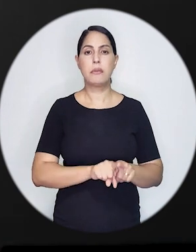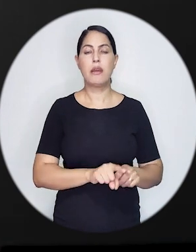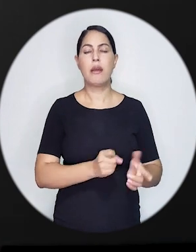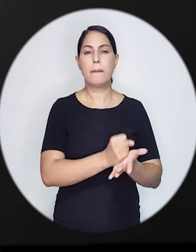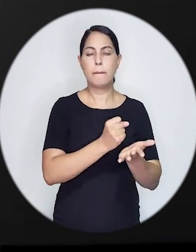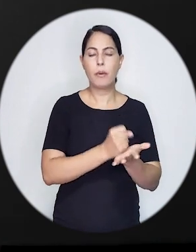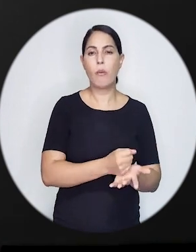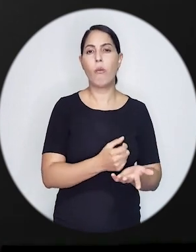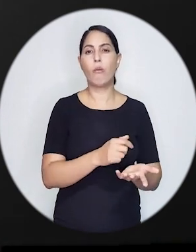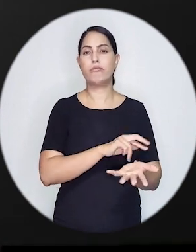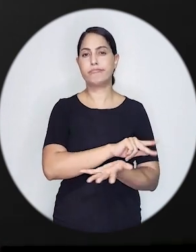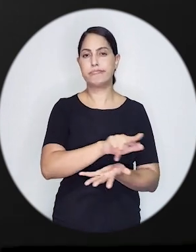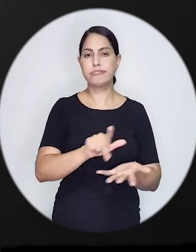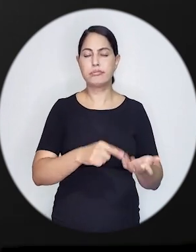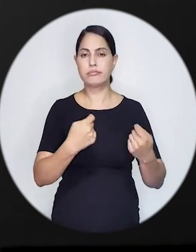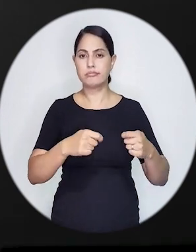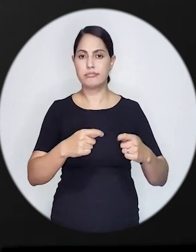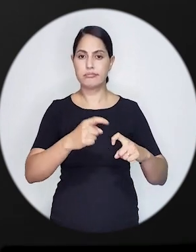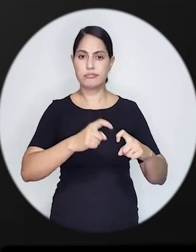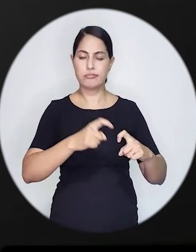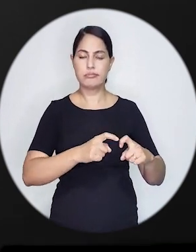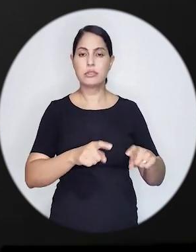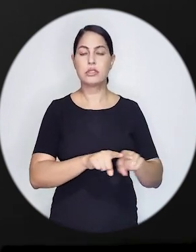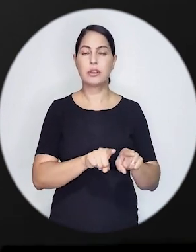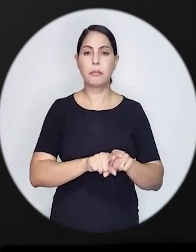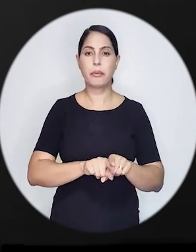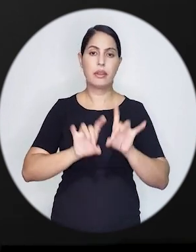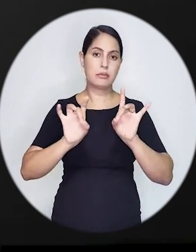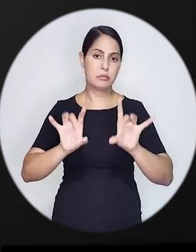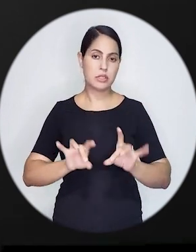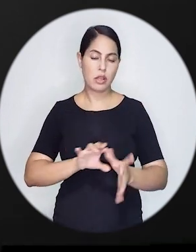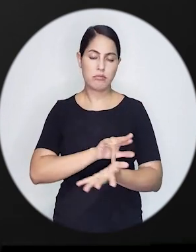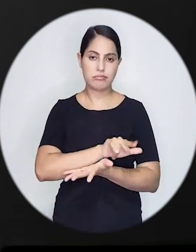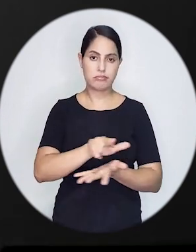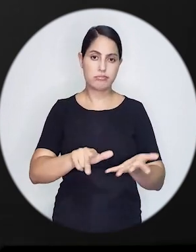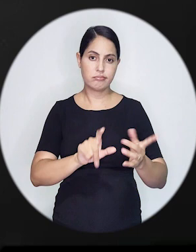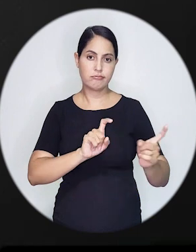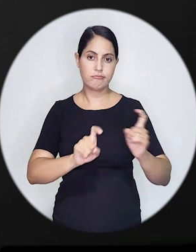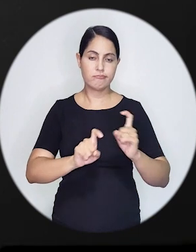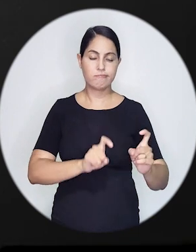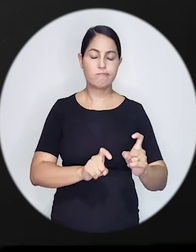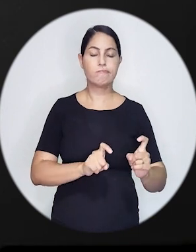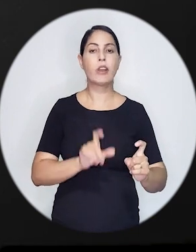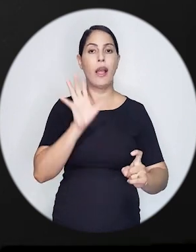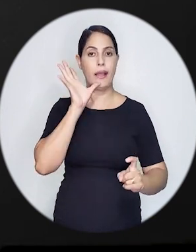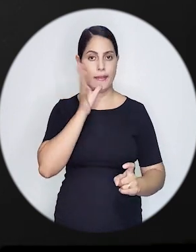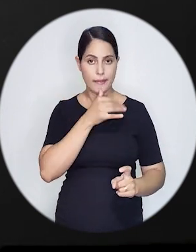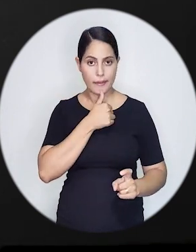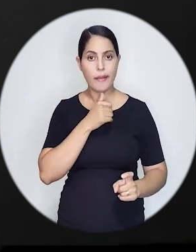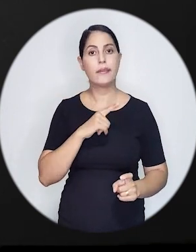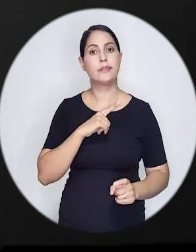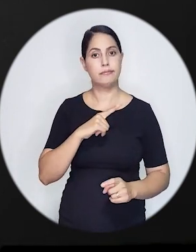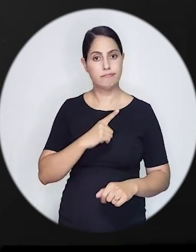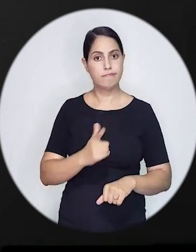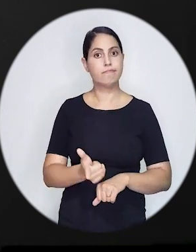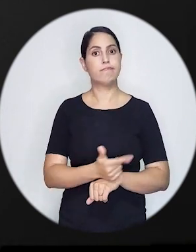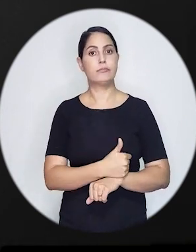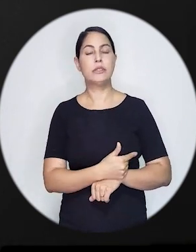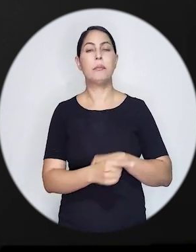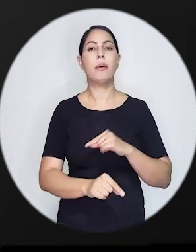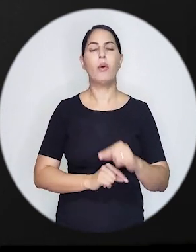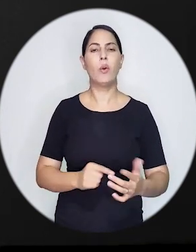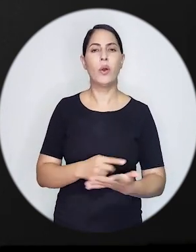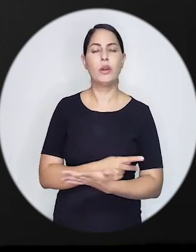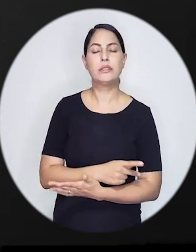benefícios como os rurais, que dependem de um pouco mais de análise, os de tempo especial, também tem algum atraso. Mas a emissão